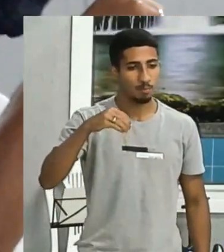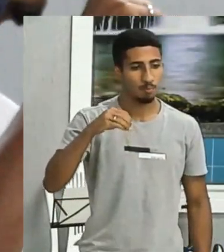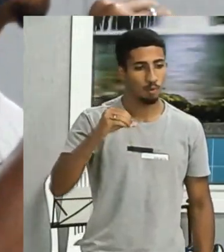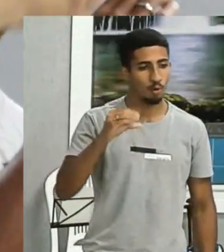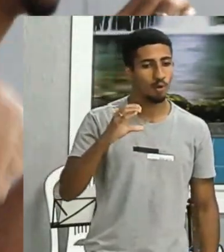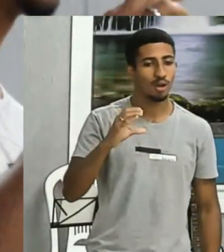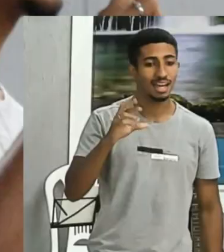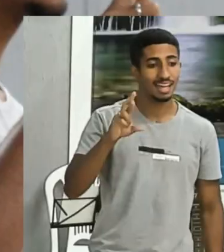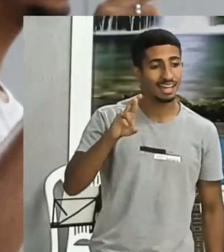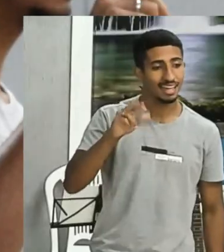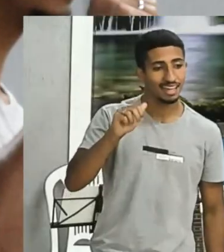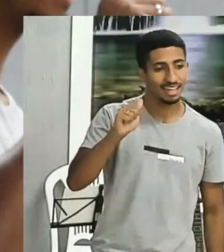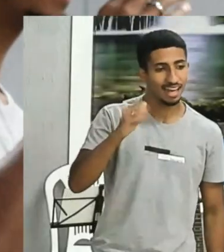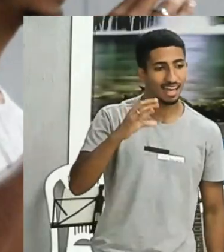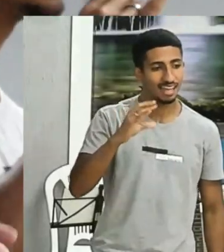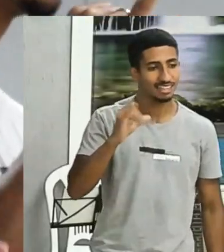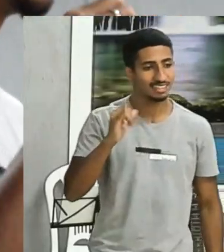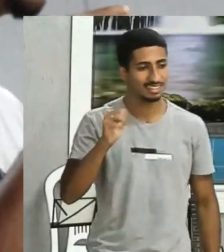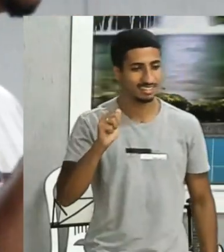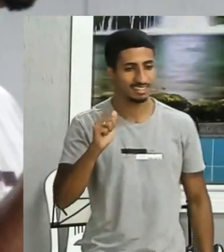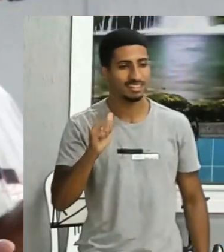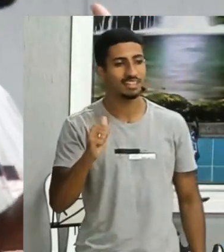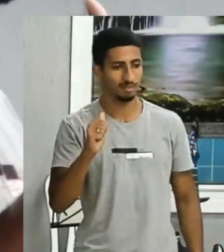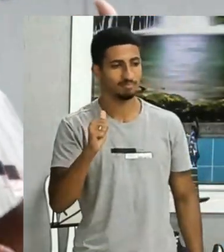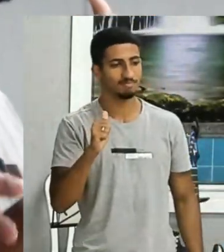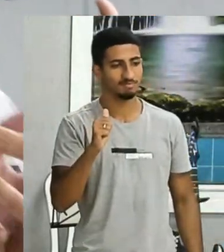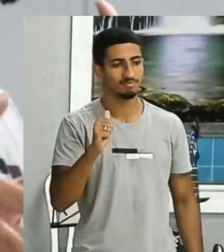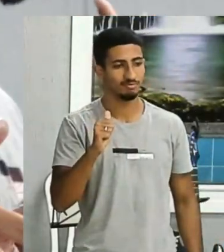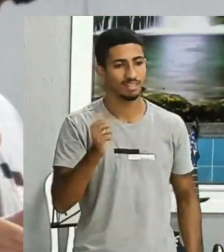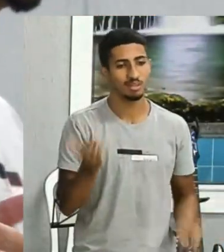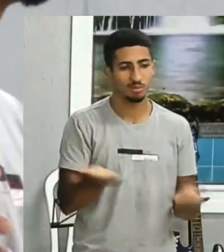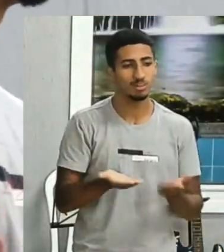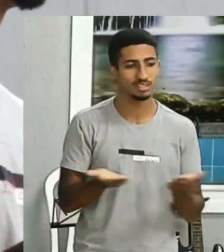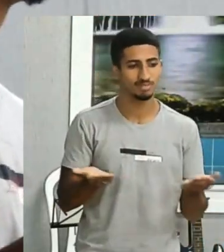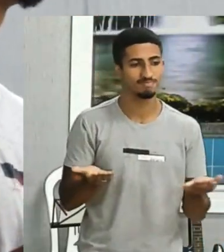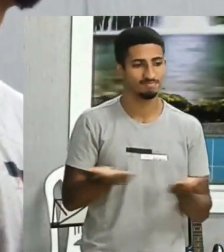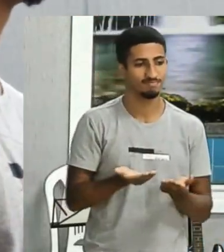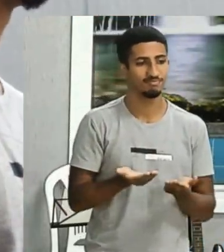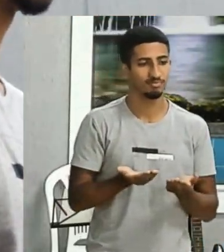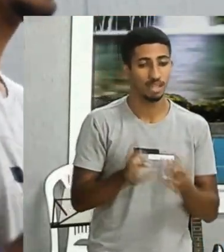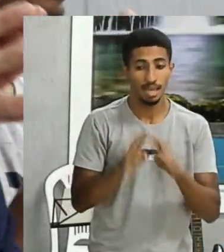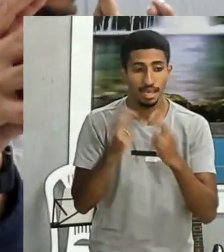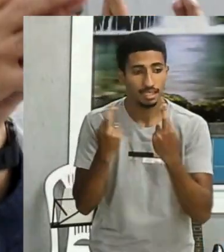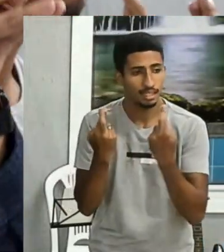é povo, os escritos bíblicos, inspirados pelo Espírito Santo,